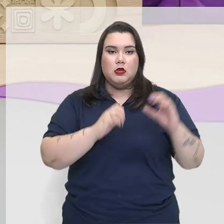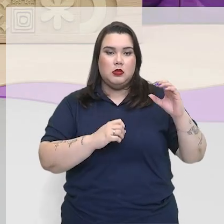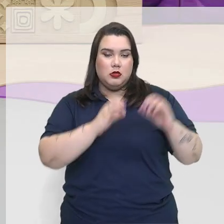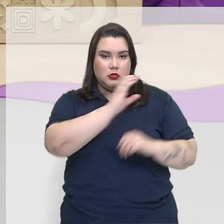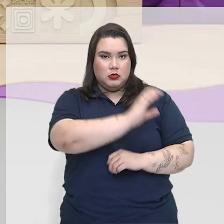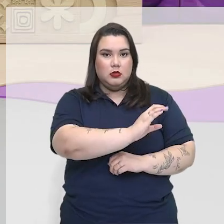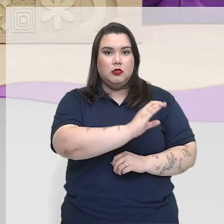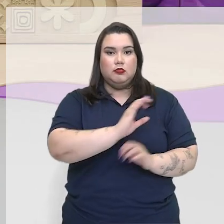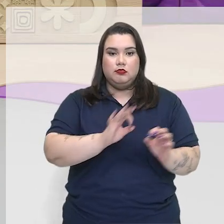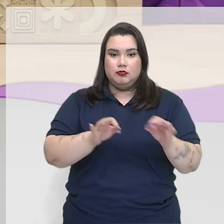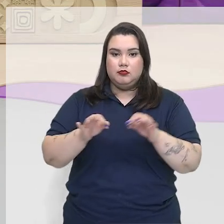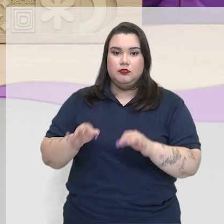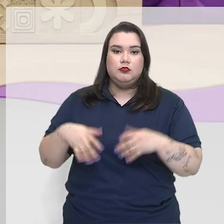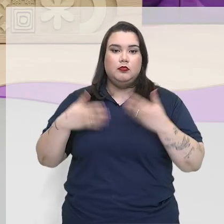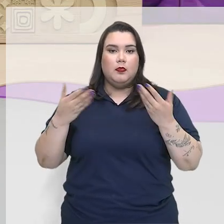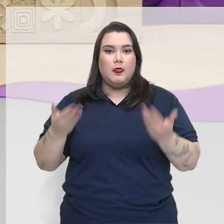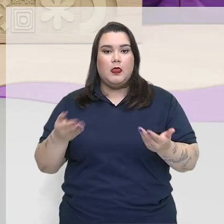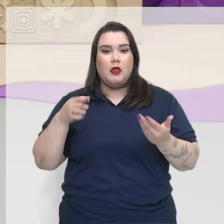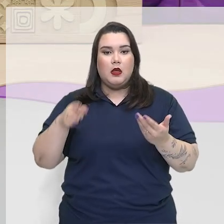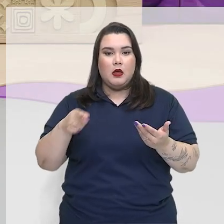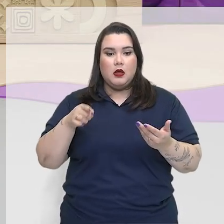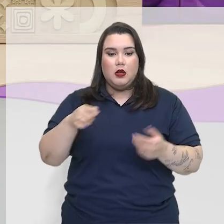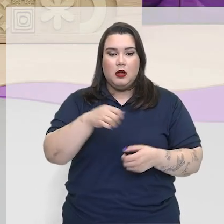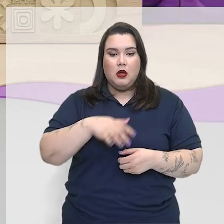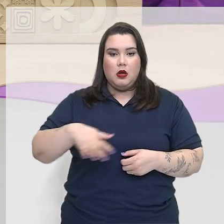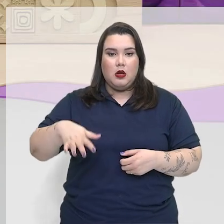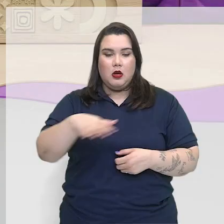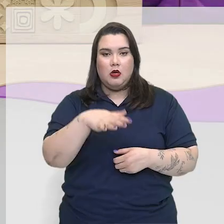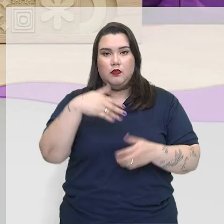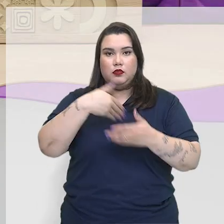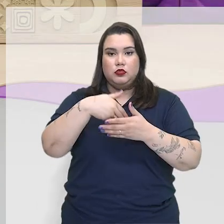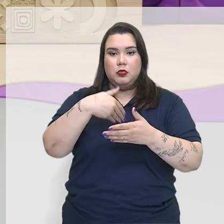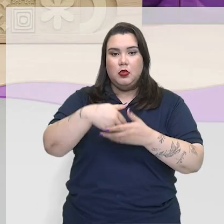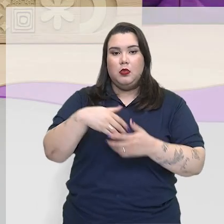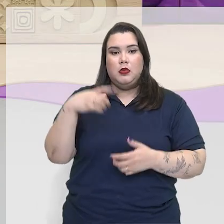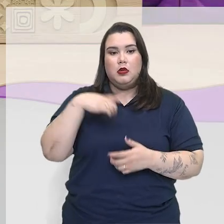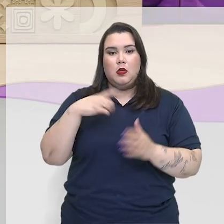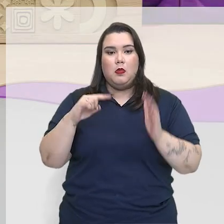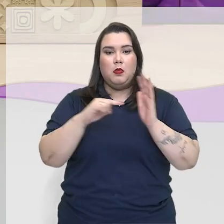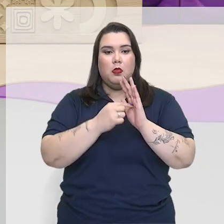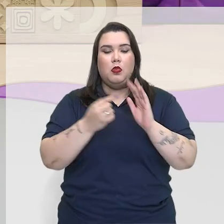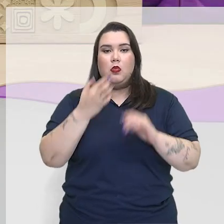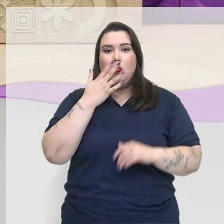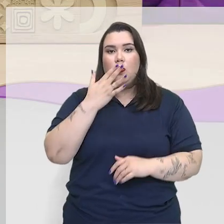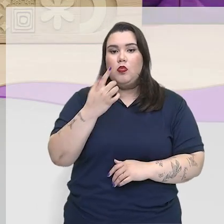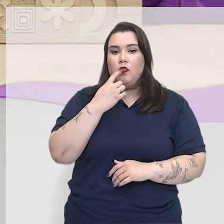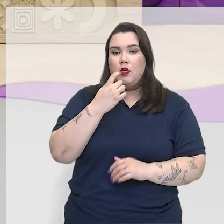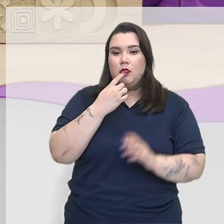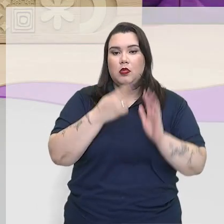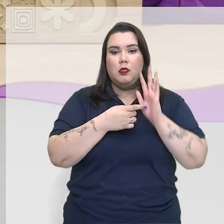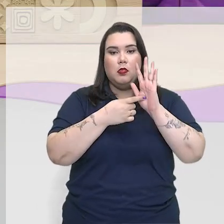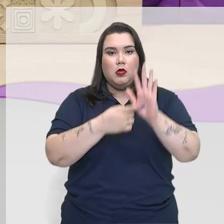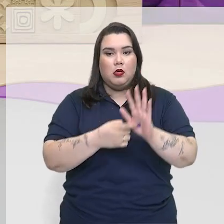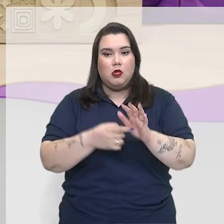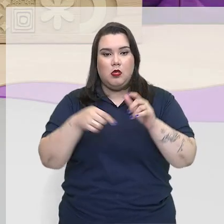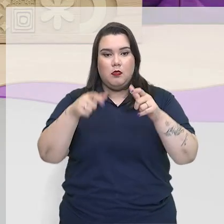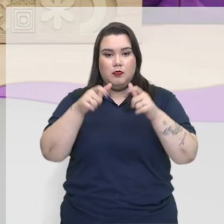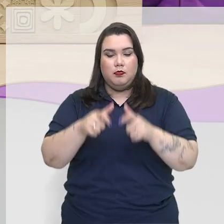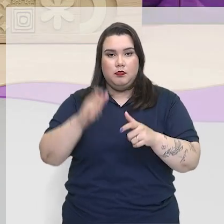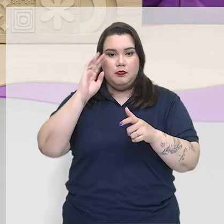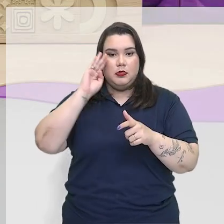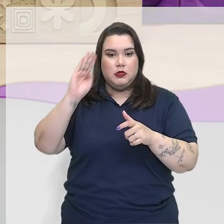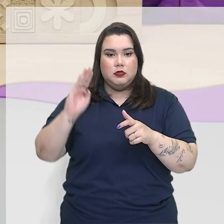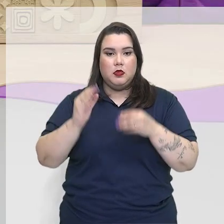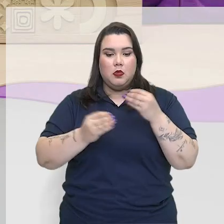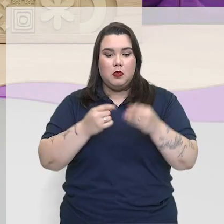certo? Então, aqui nesse campo de futebol, os pontos aparecem em vermelho, como o centro do campo,